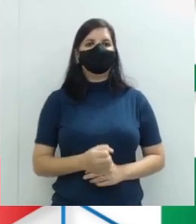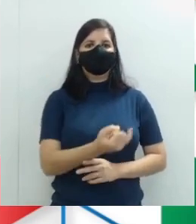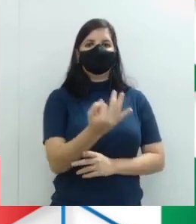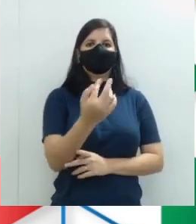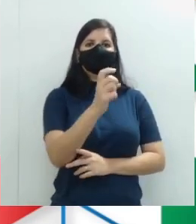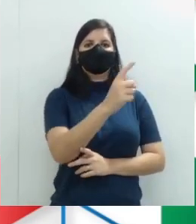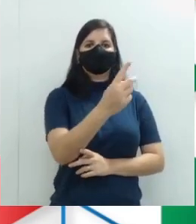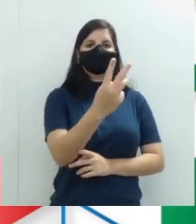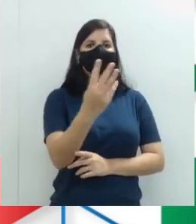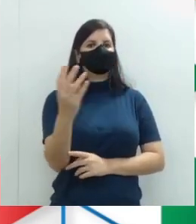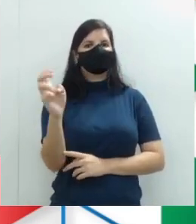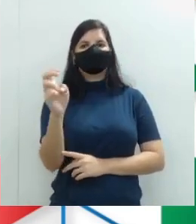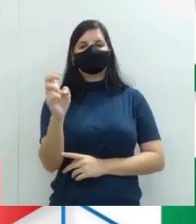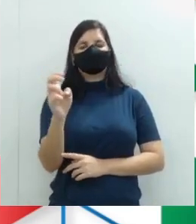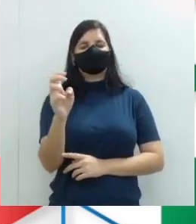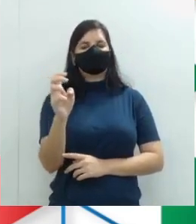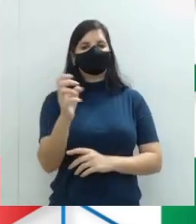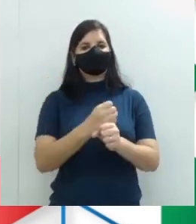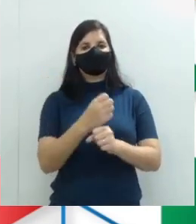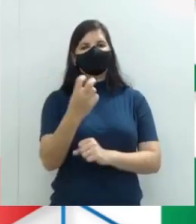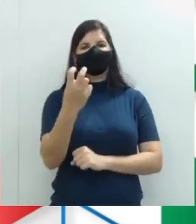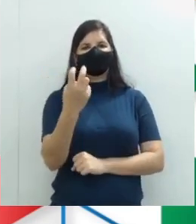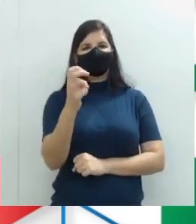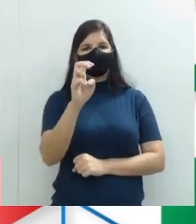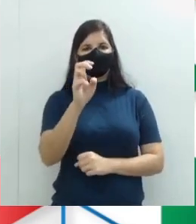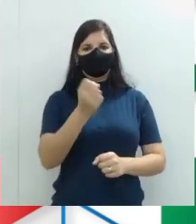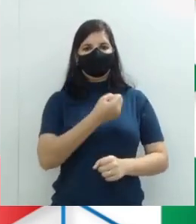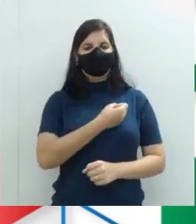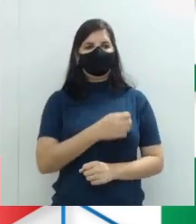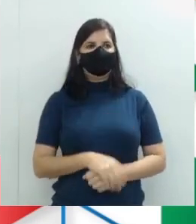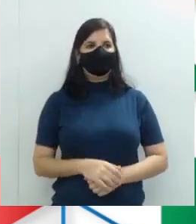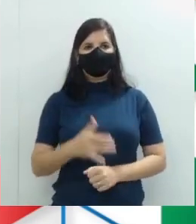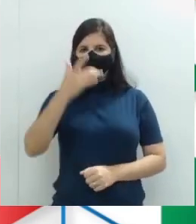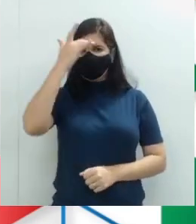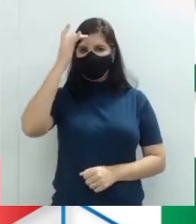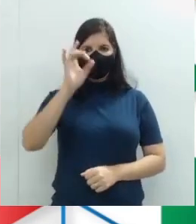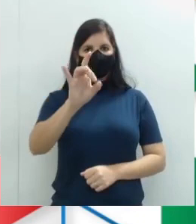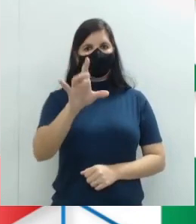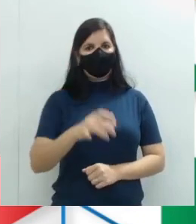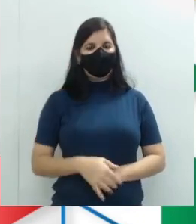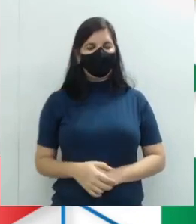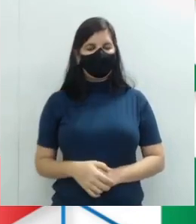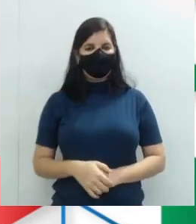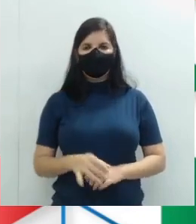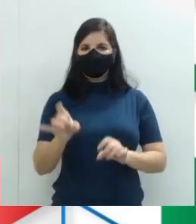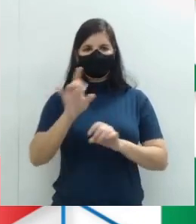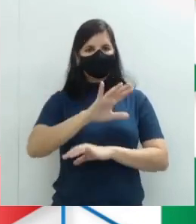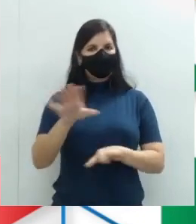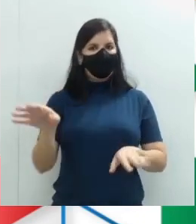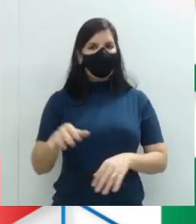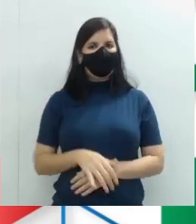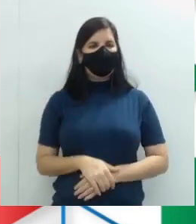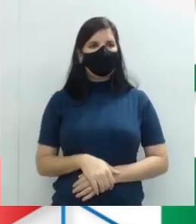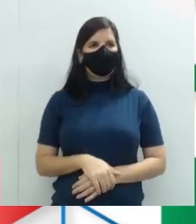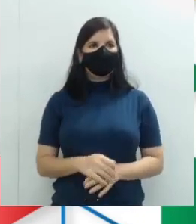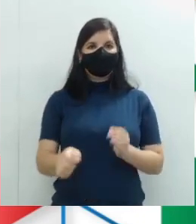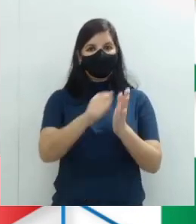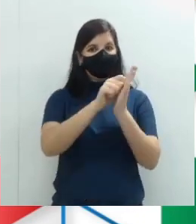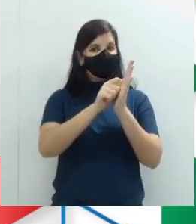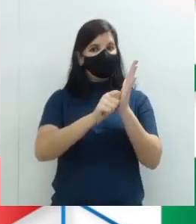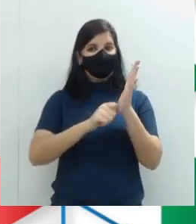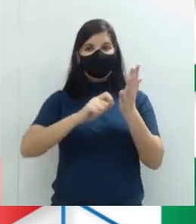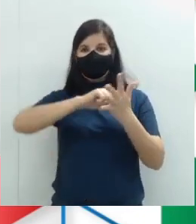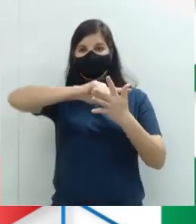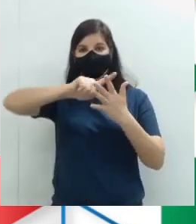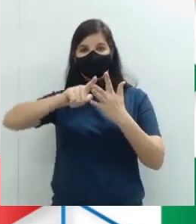aí? 5, tá aí, ó. Escrito, muito fácil. Espera aí, professor. É só isso? Sim. Escrever os 5